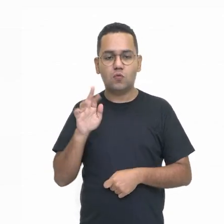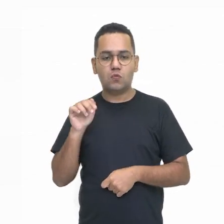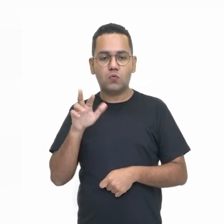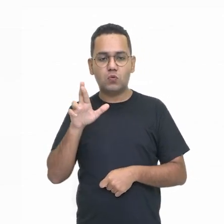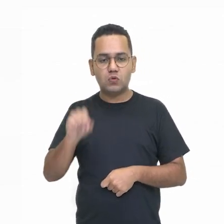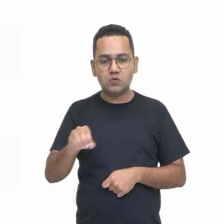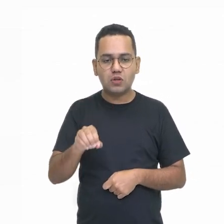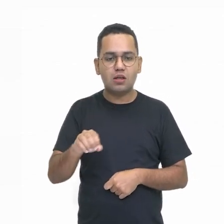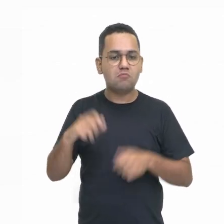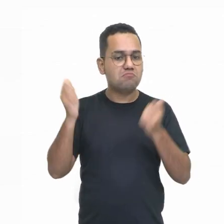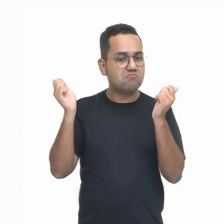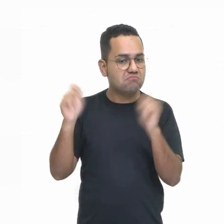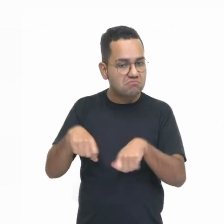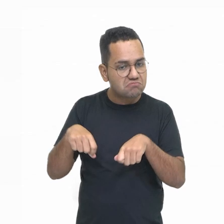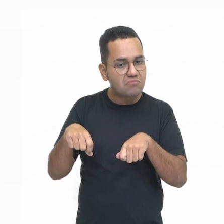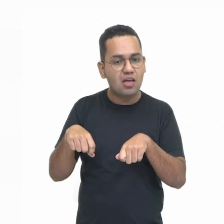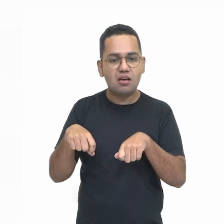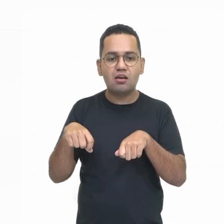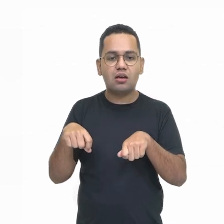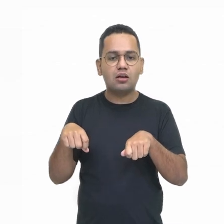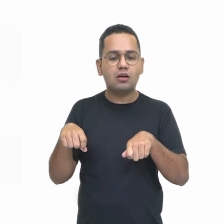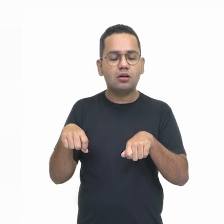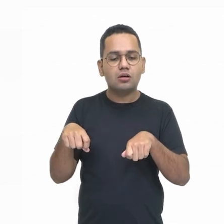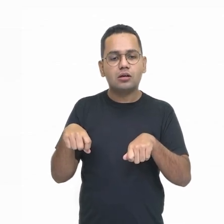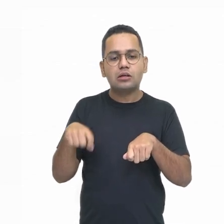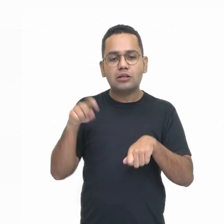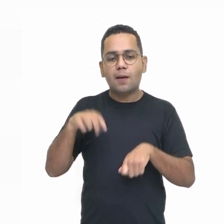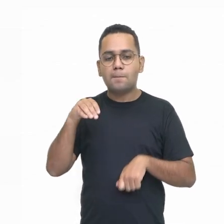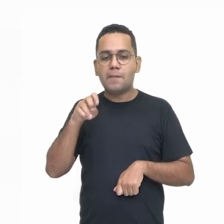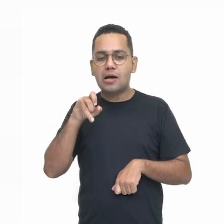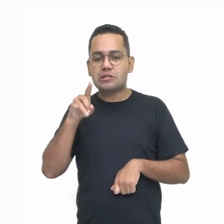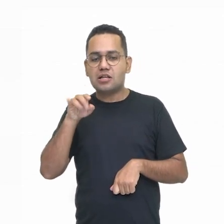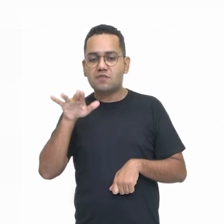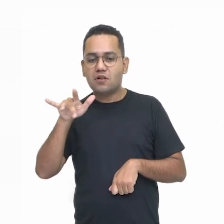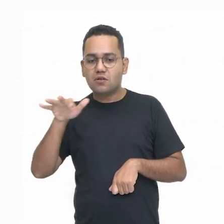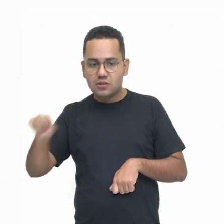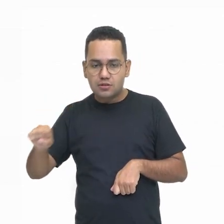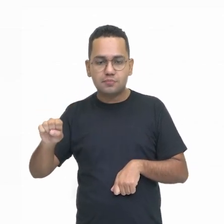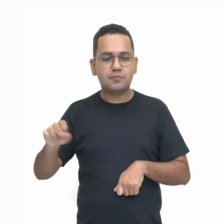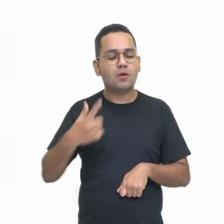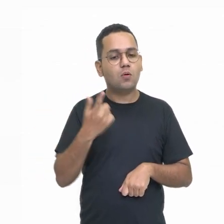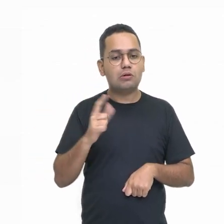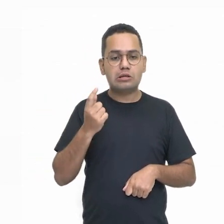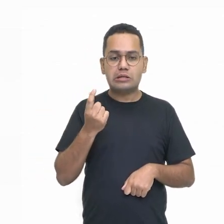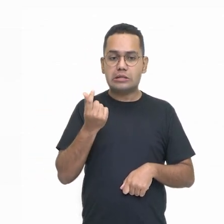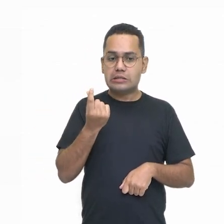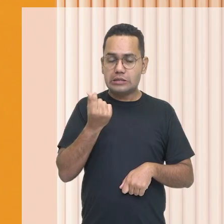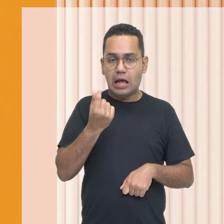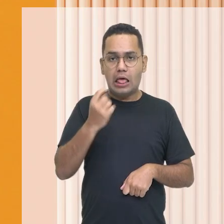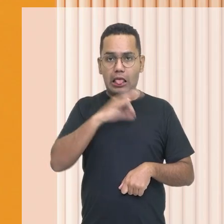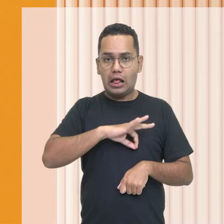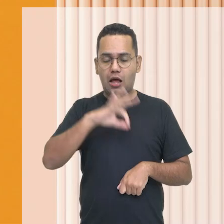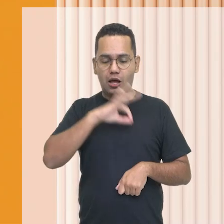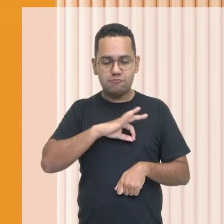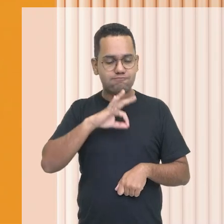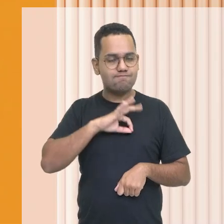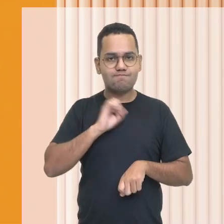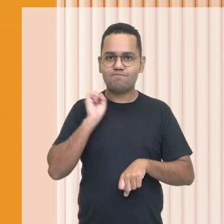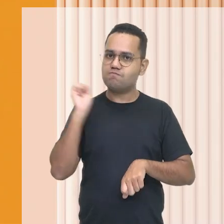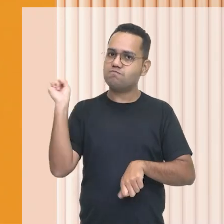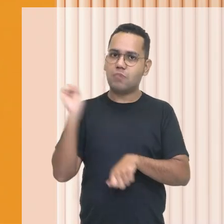e preços são congelados. Olha só como você percebe o quê? Que mesmo